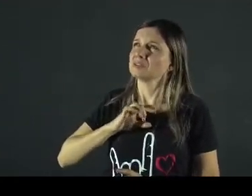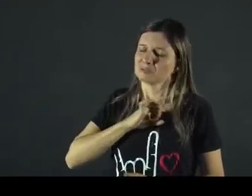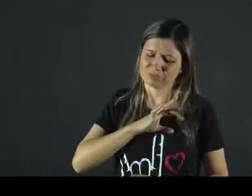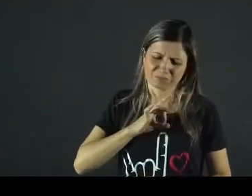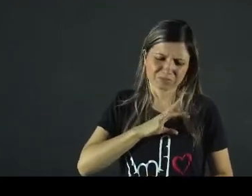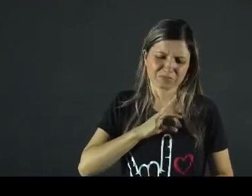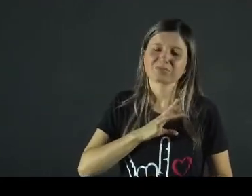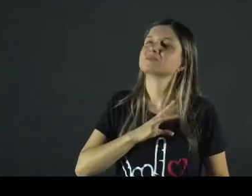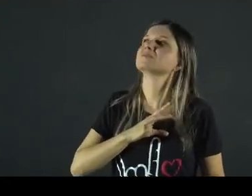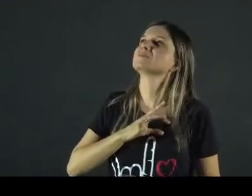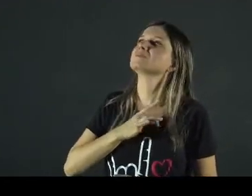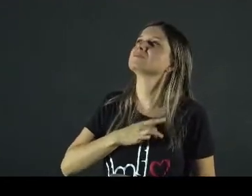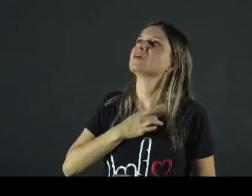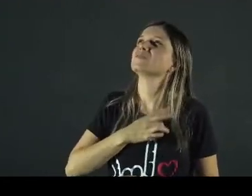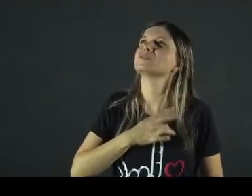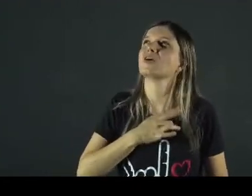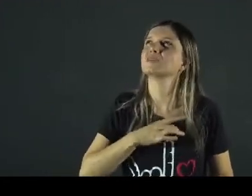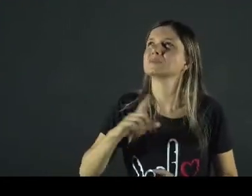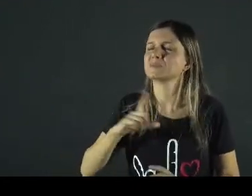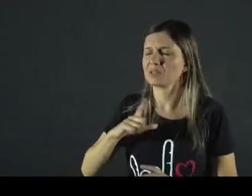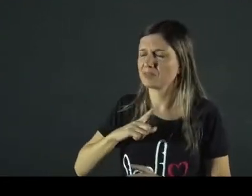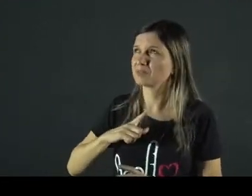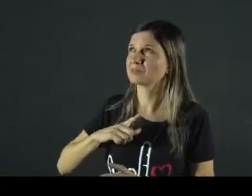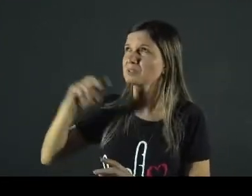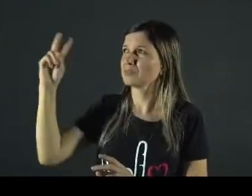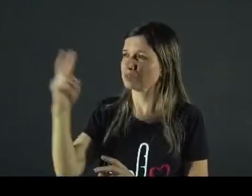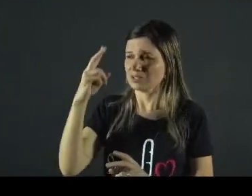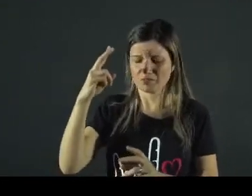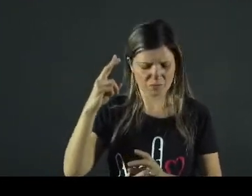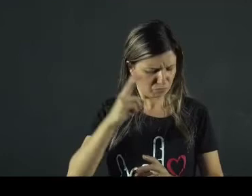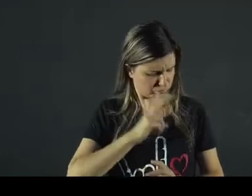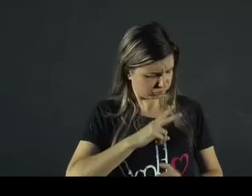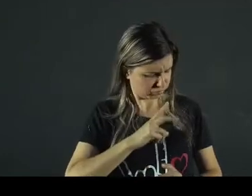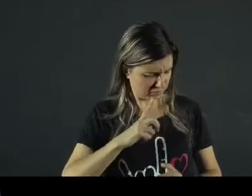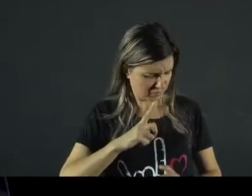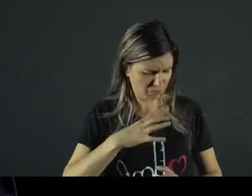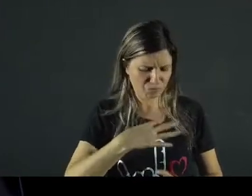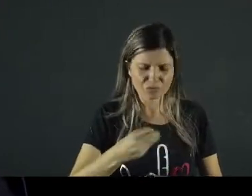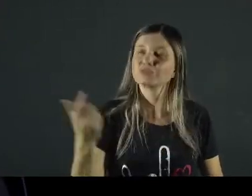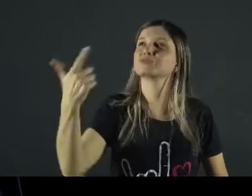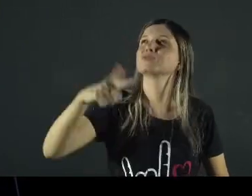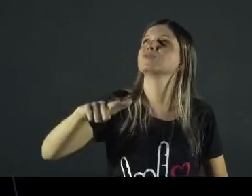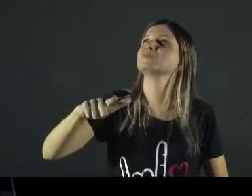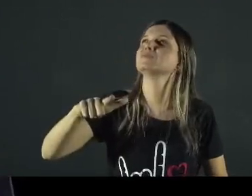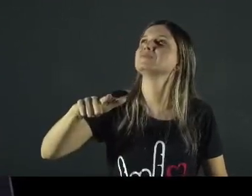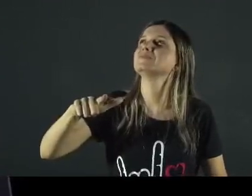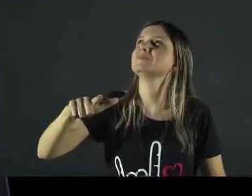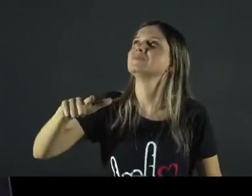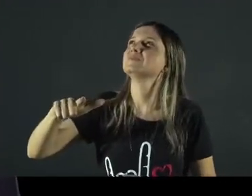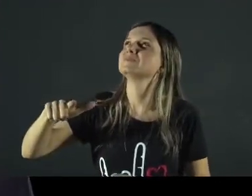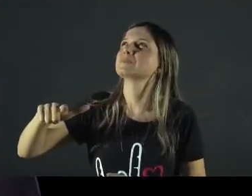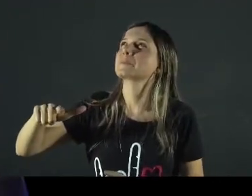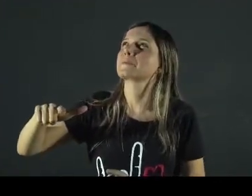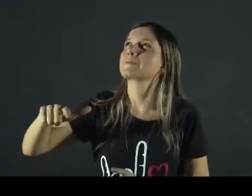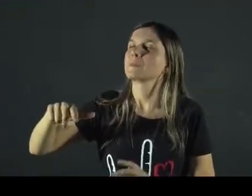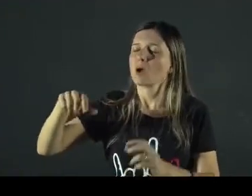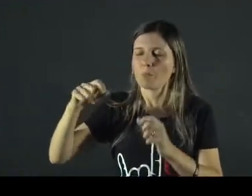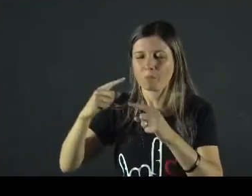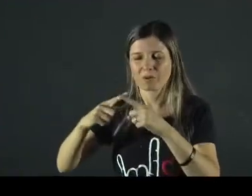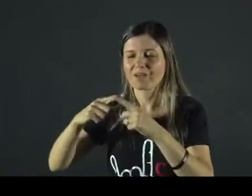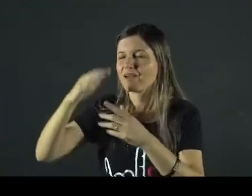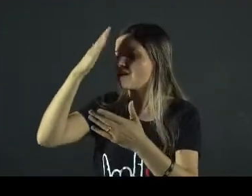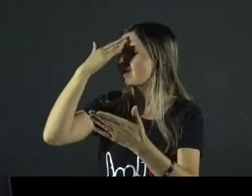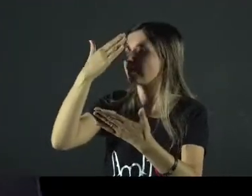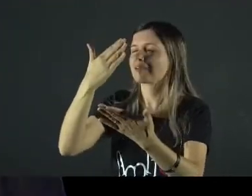Deu um filho para ela, mas ela perdeu o filho por causa da enfermidade. Mas o Senhor, por causa da